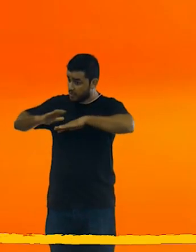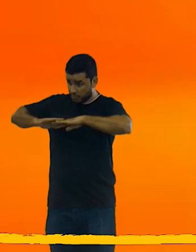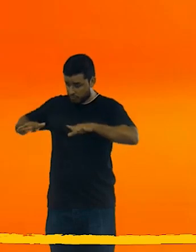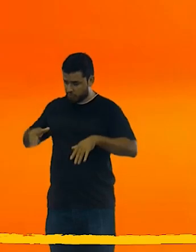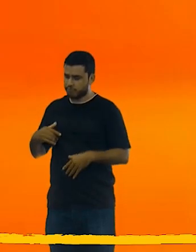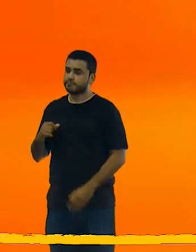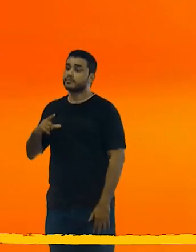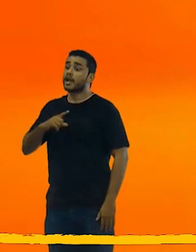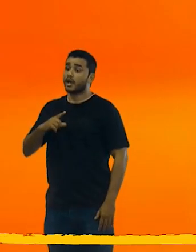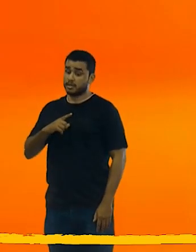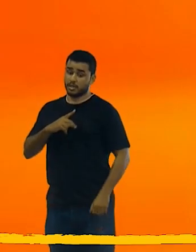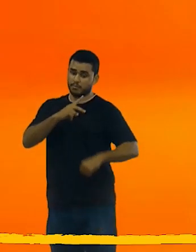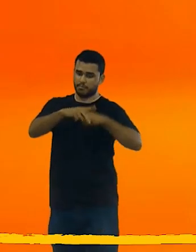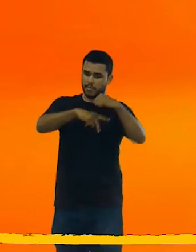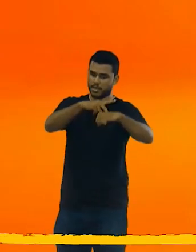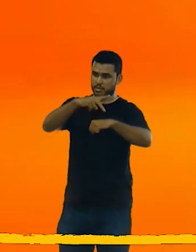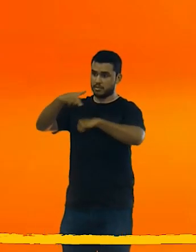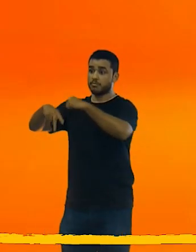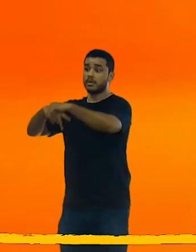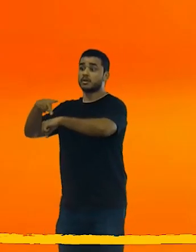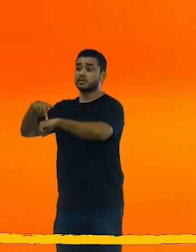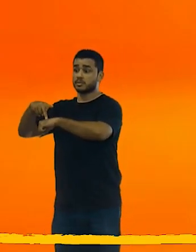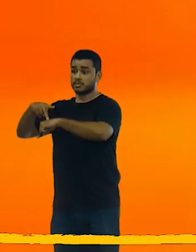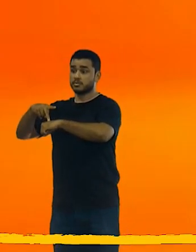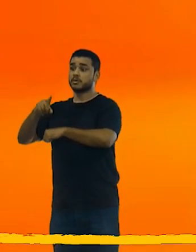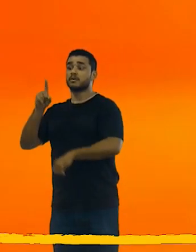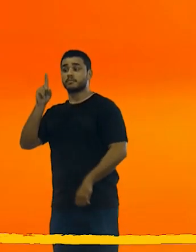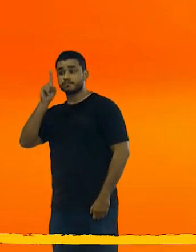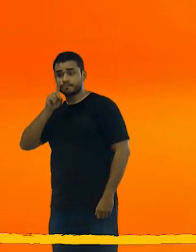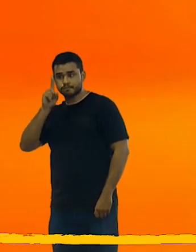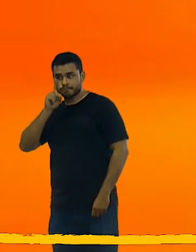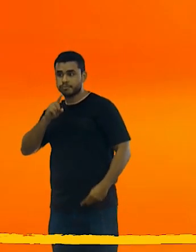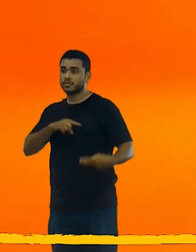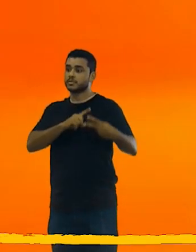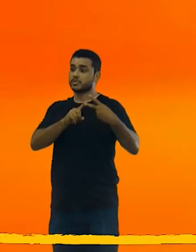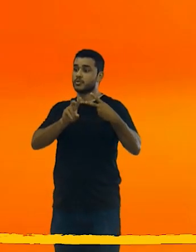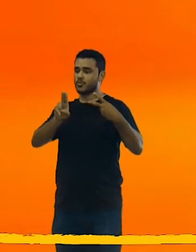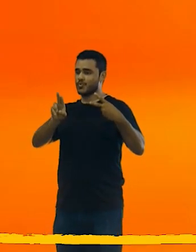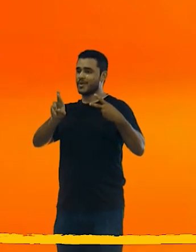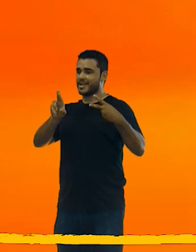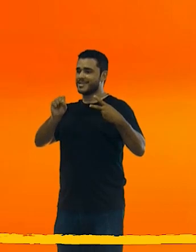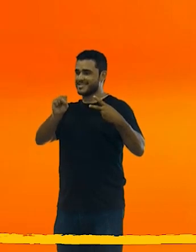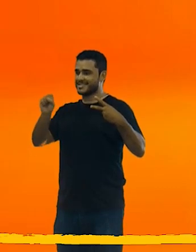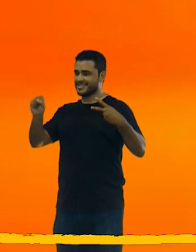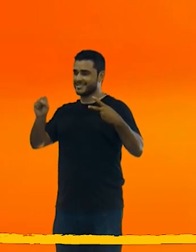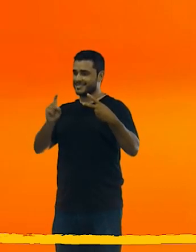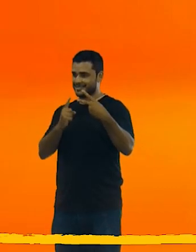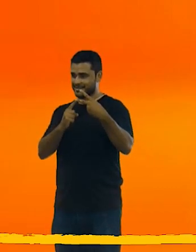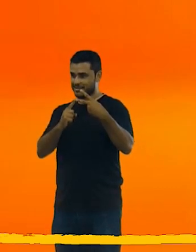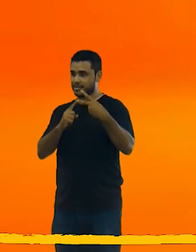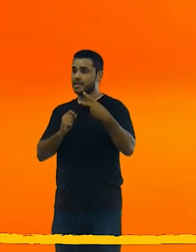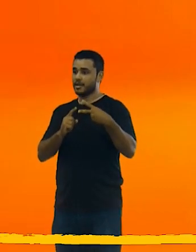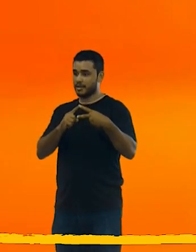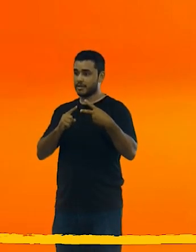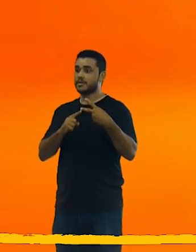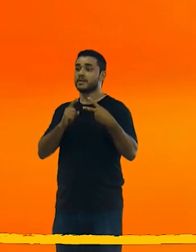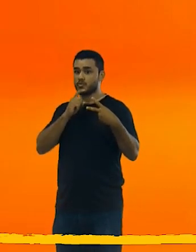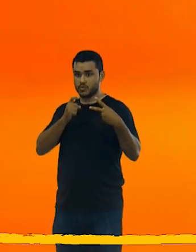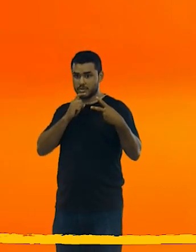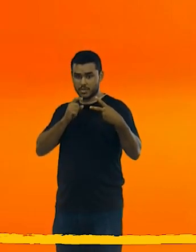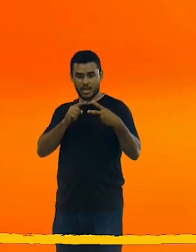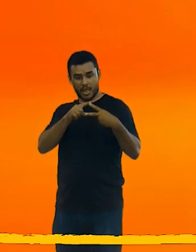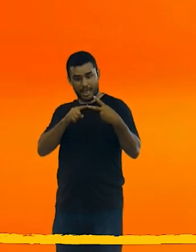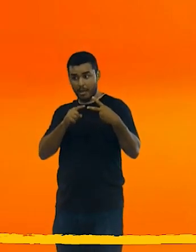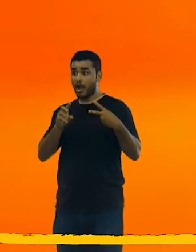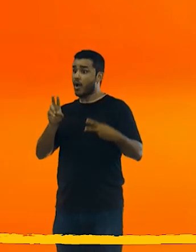duas grandes potências do mundo, quem são elas? Estados Unidos e União Soviética. Tudo bem? O